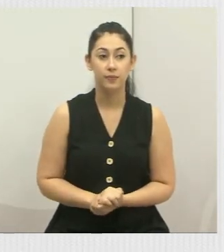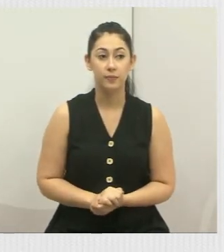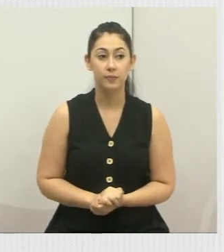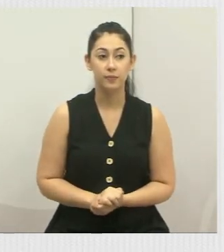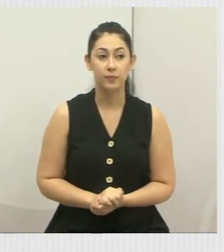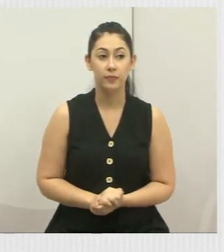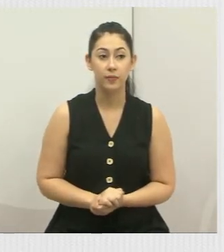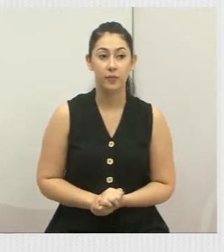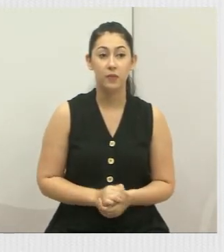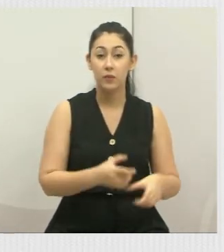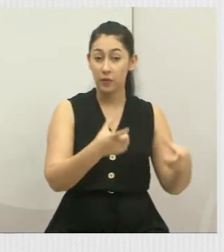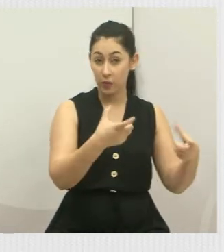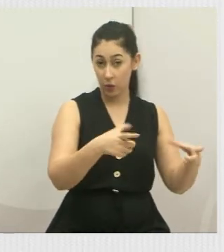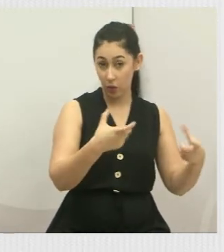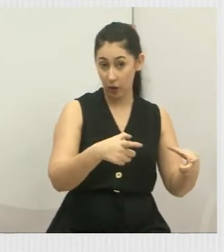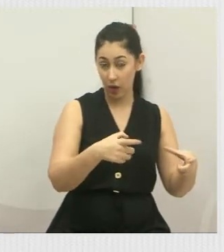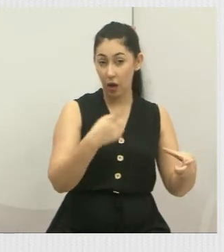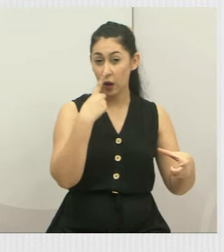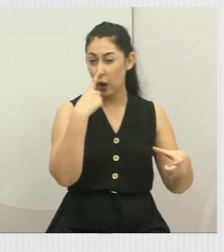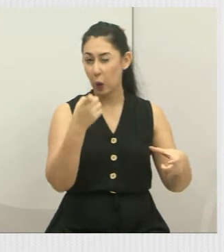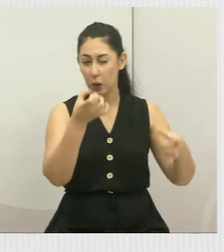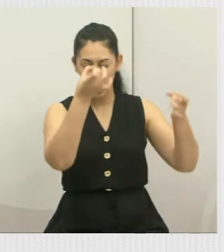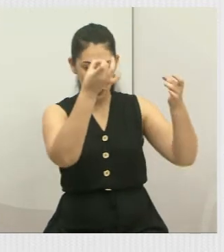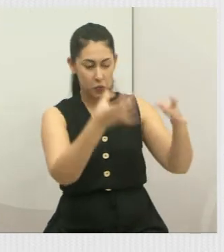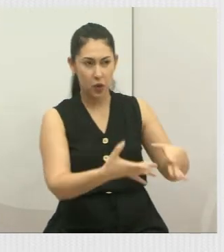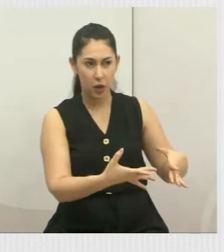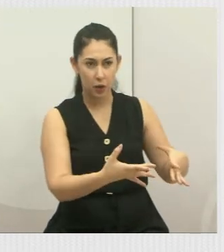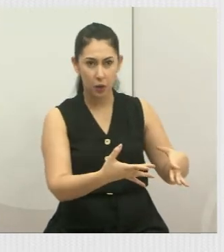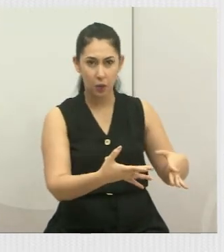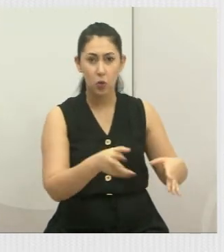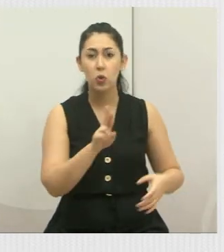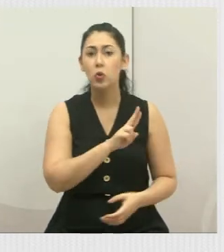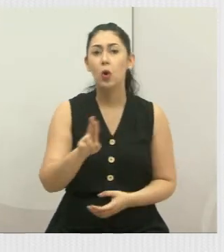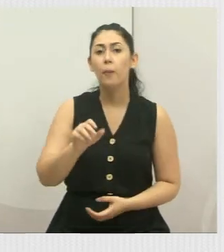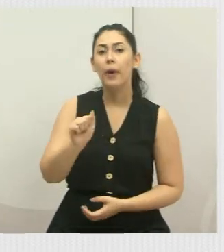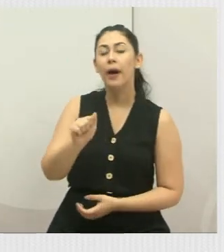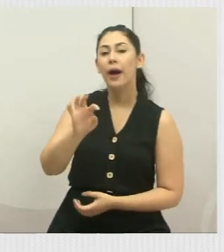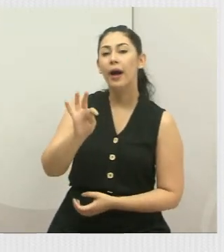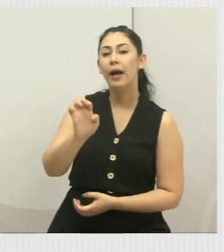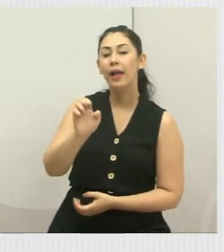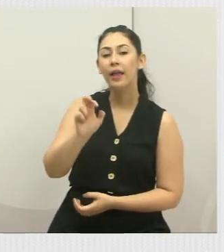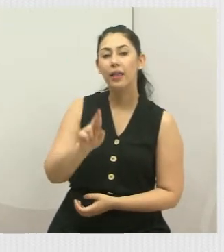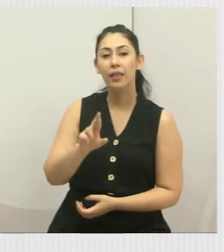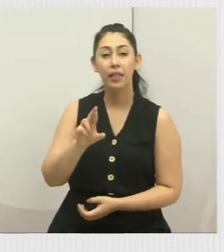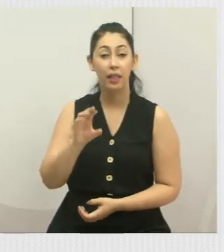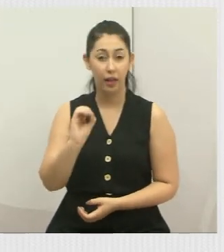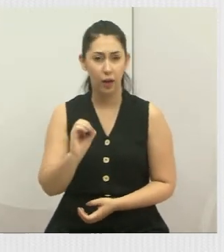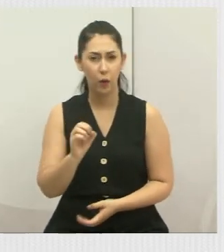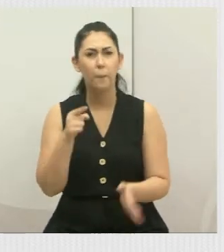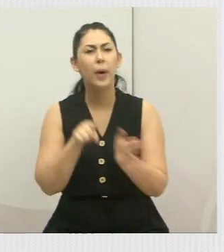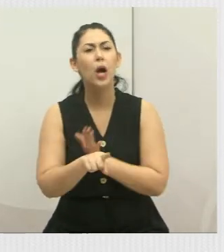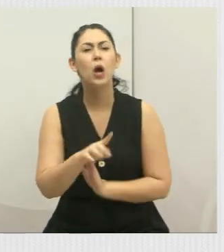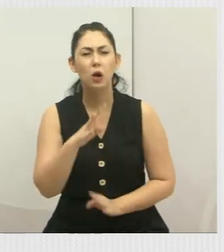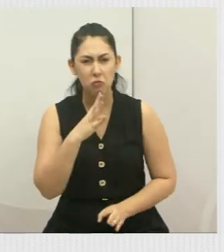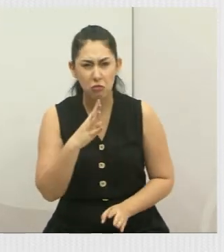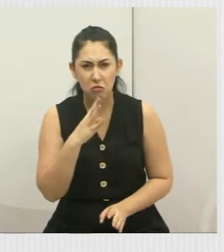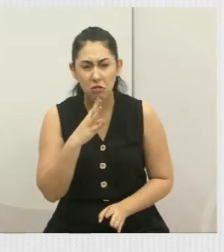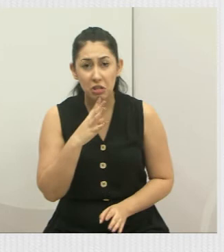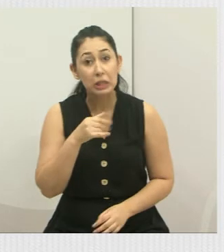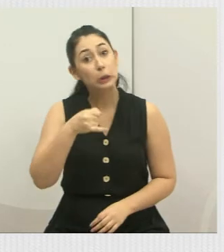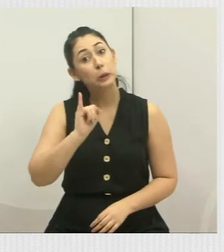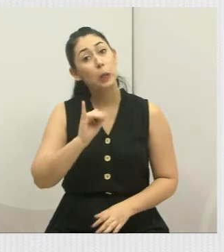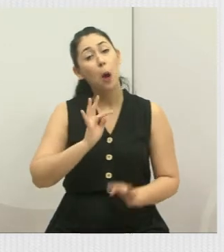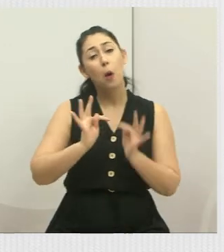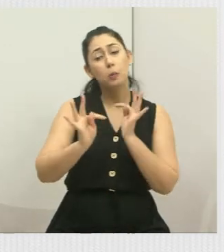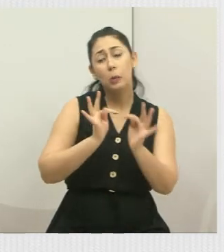O aterro sanitário de Jacareí. Você conhece o aterro? Você tem informações desse aterro? Se você é um técnico da área,